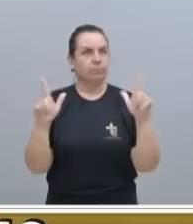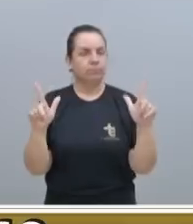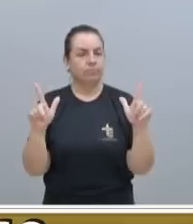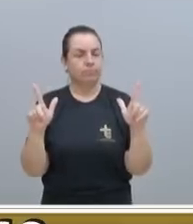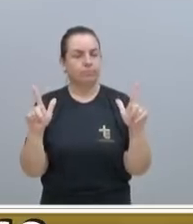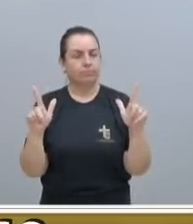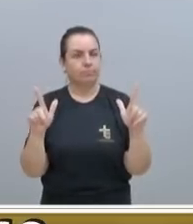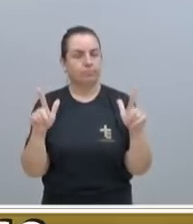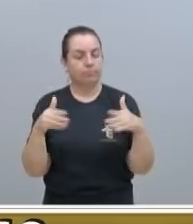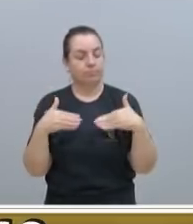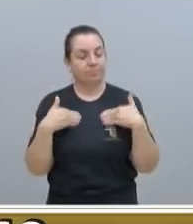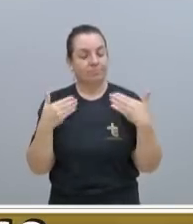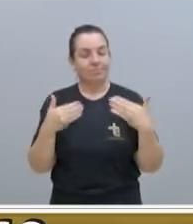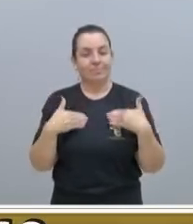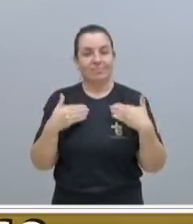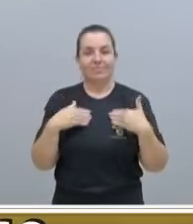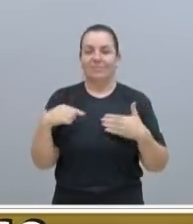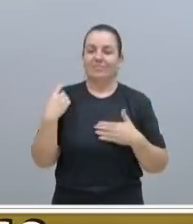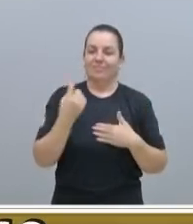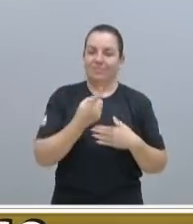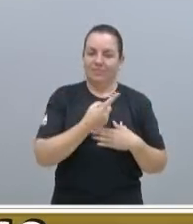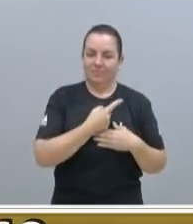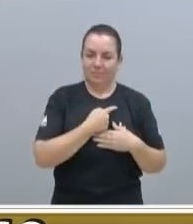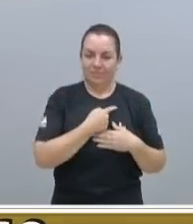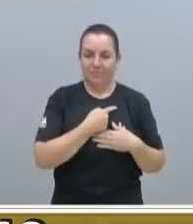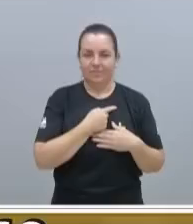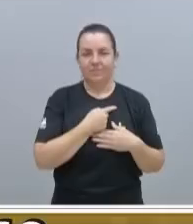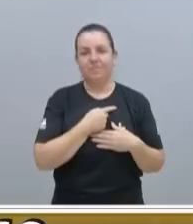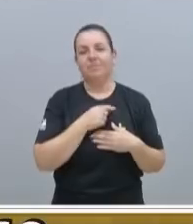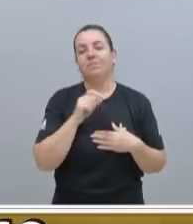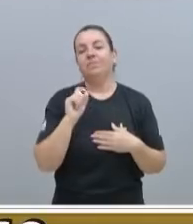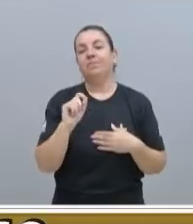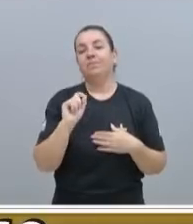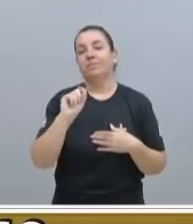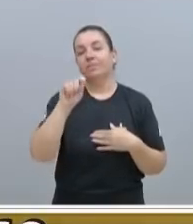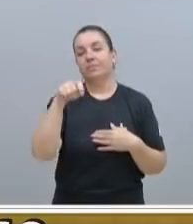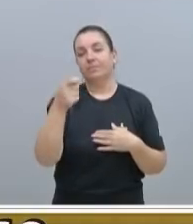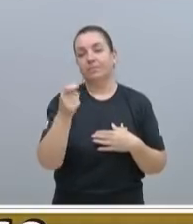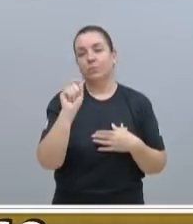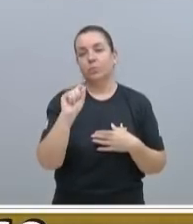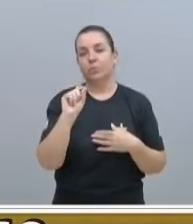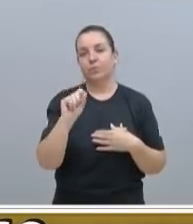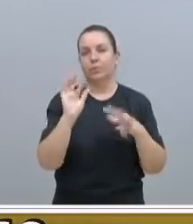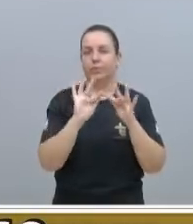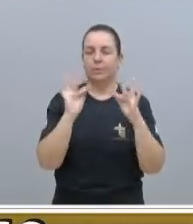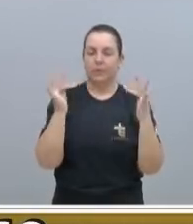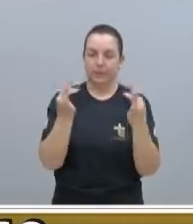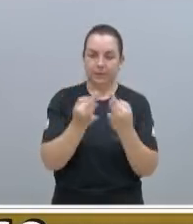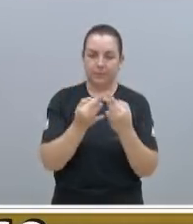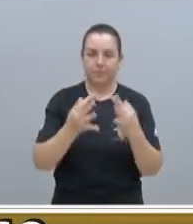suscitar em mim você sobre a questão da família